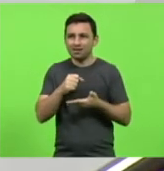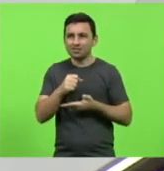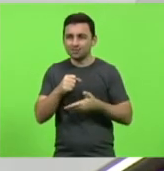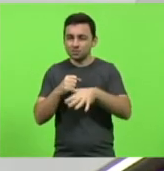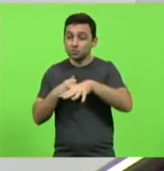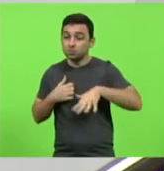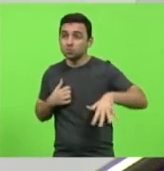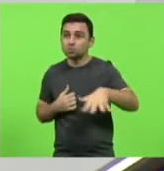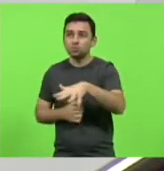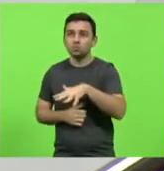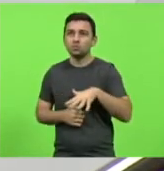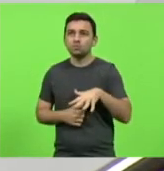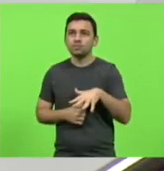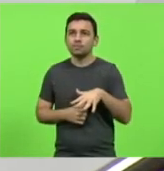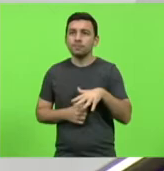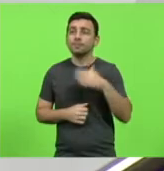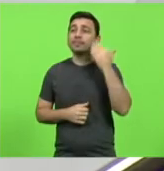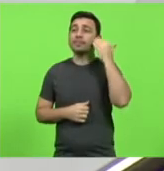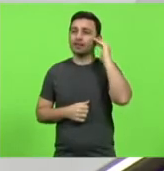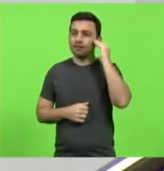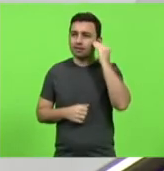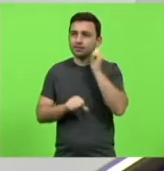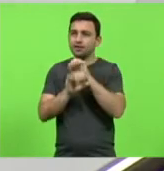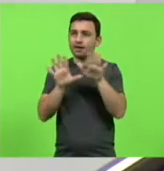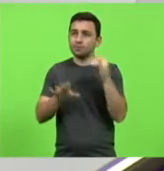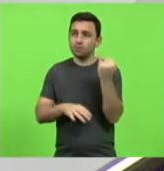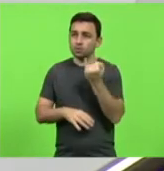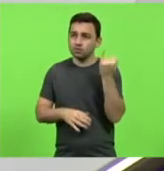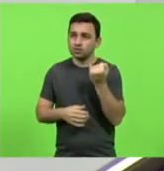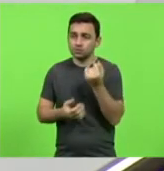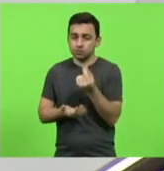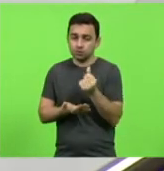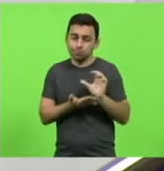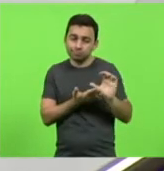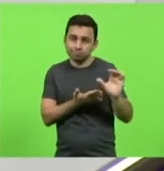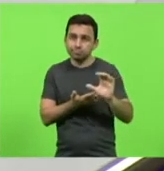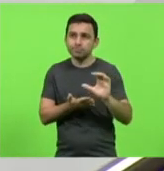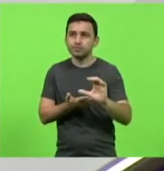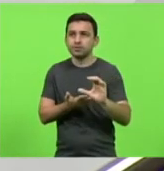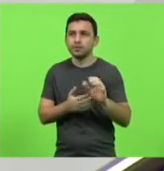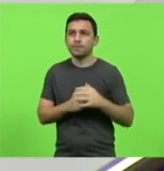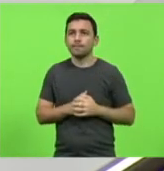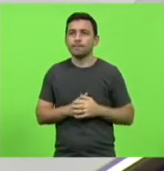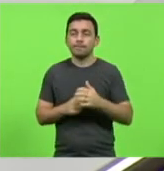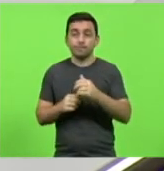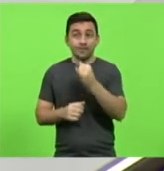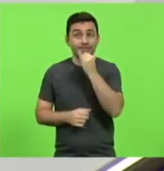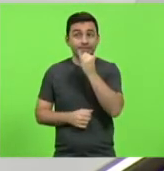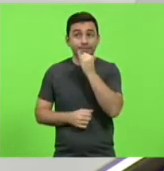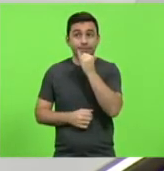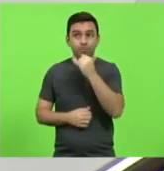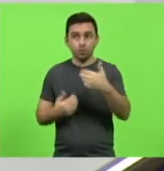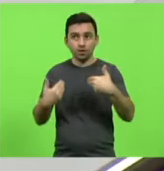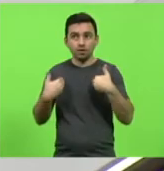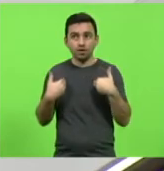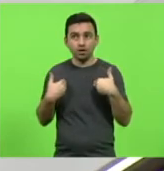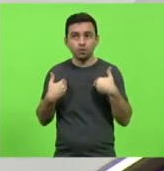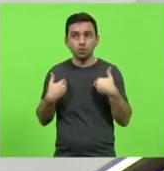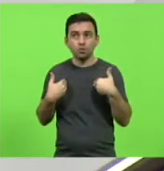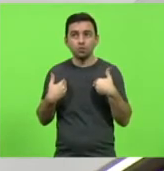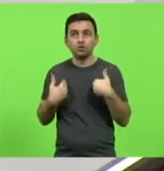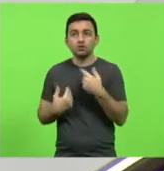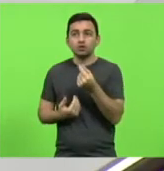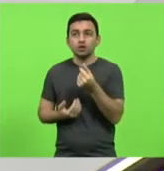entende a importância de você destinar um recurso. Por exemplo, eu vou destinar